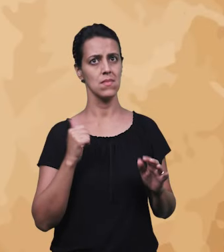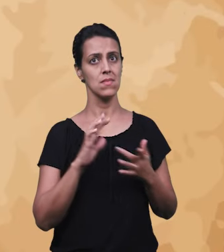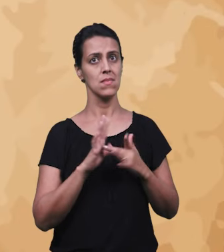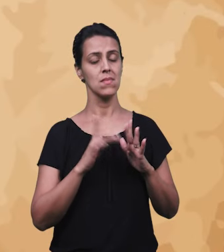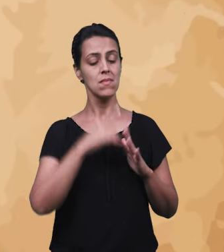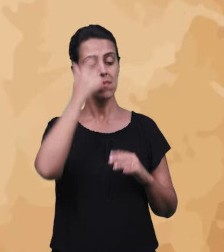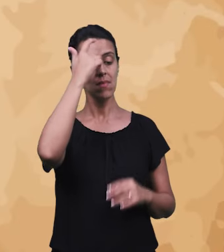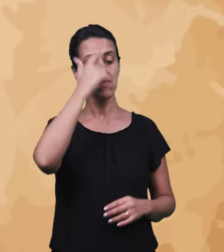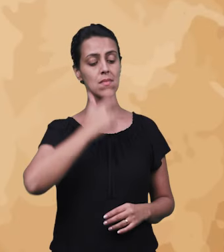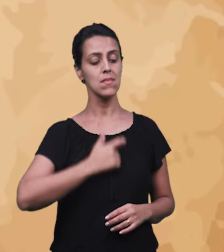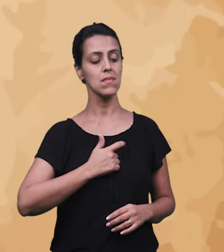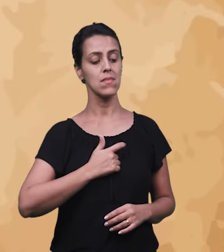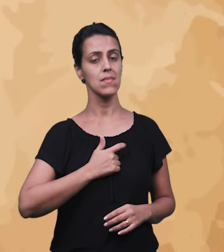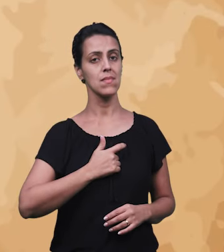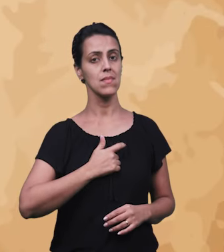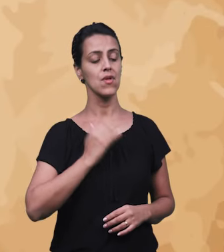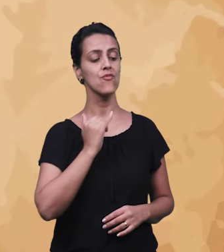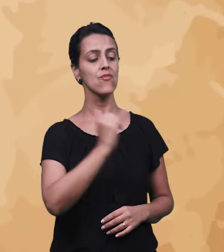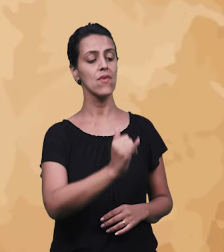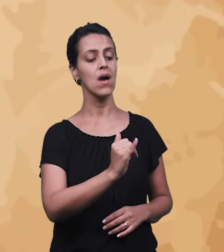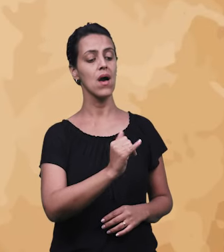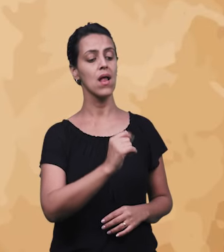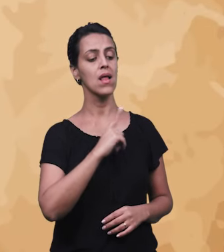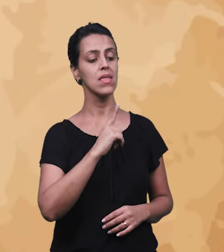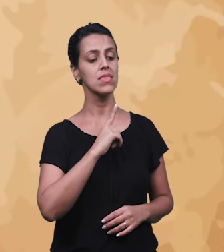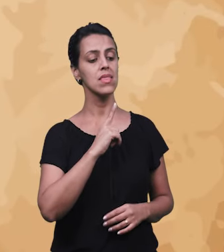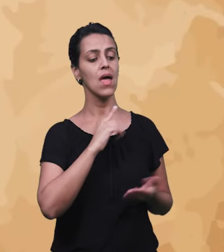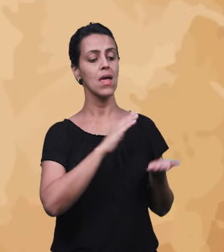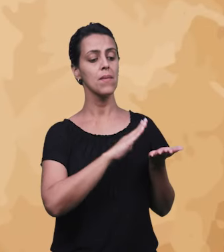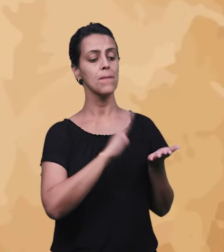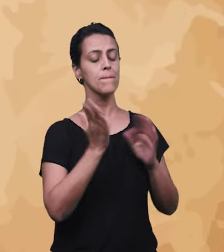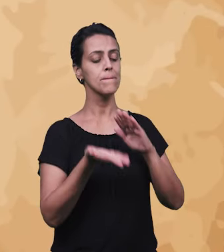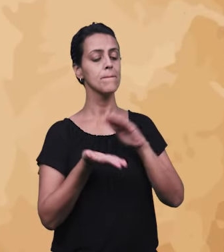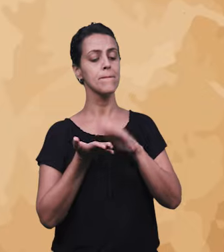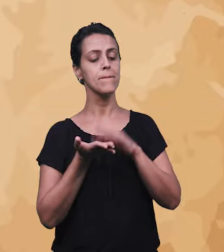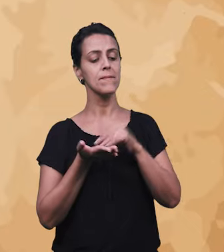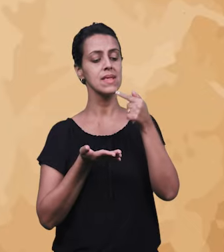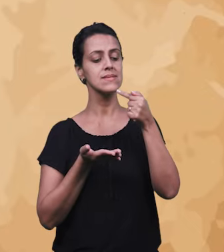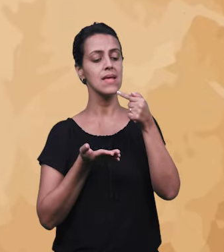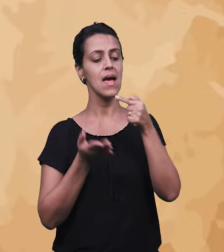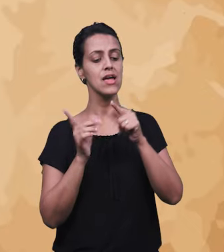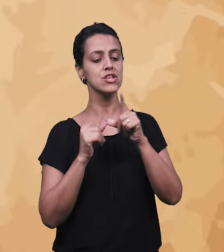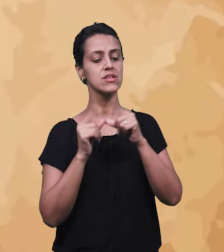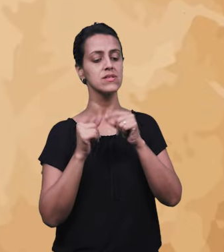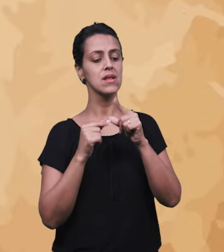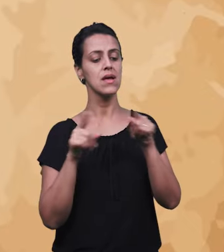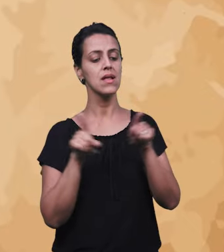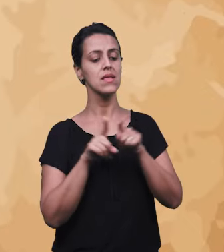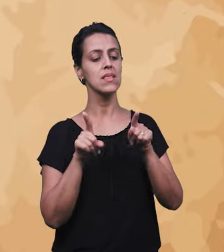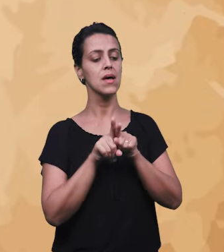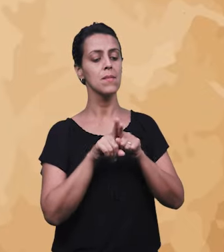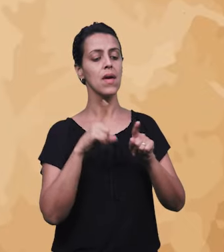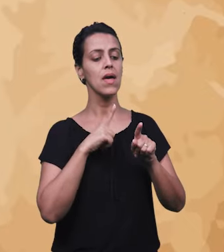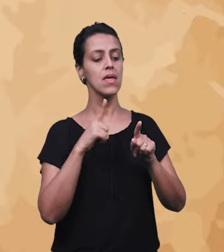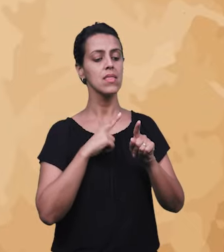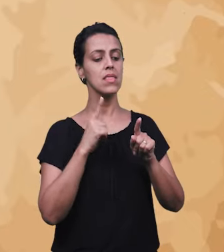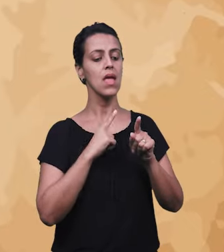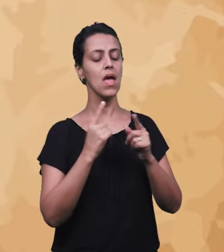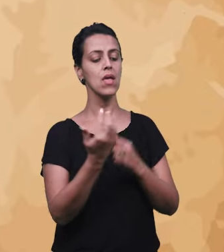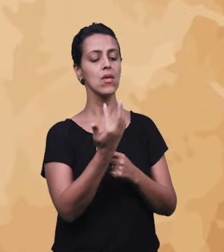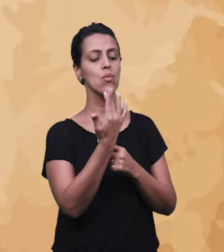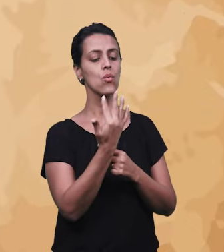diz assim: isto diz aquele que tem na sua mão direita as 7 estrelas e anda no meio dos 7 castiçais de ouro. Por